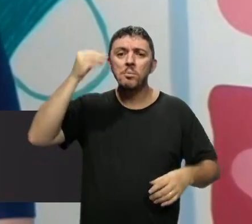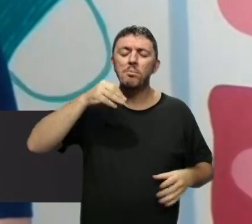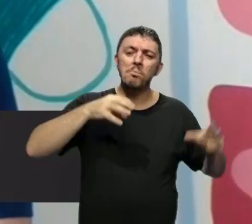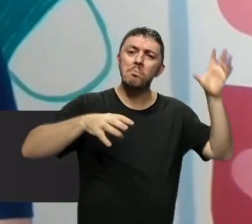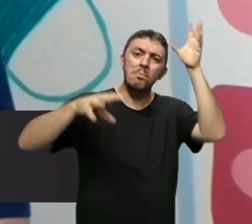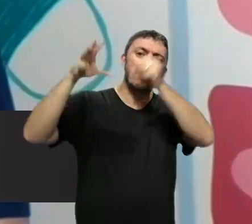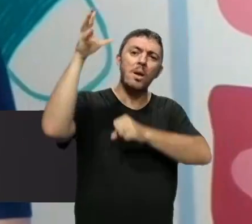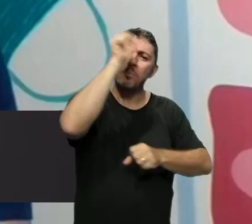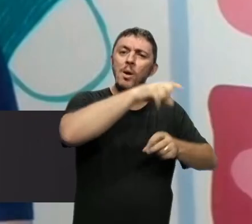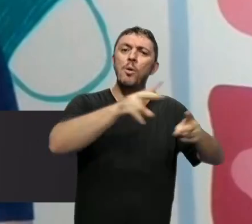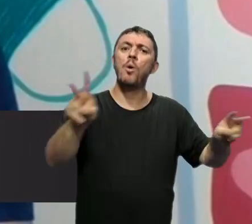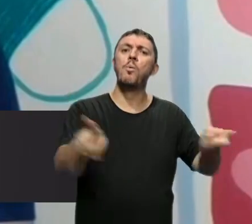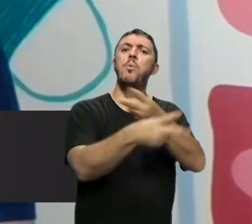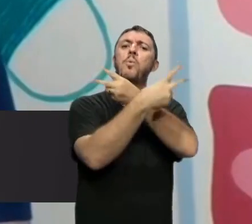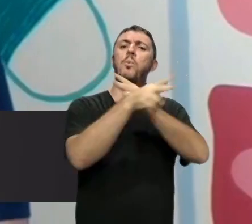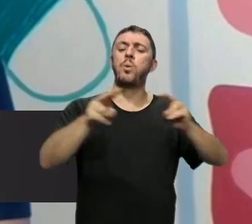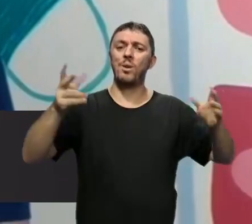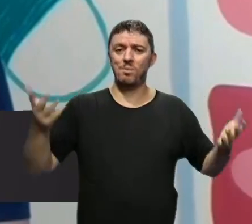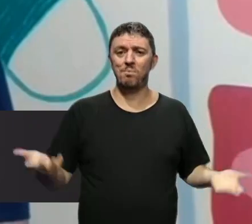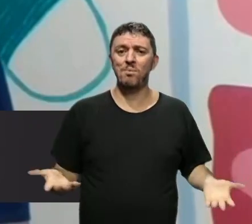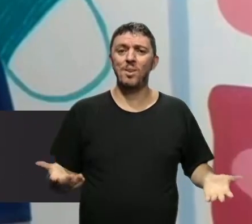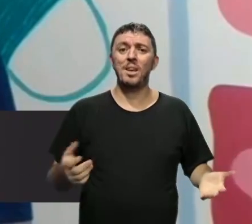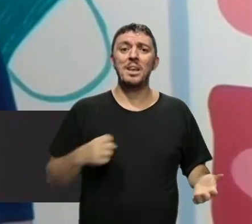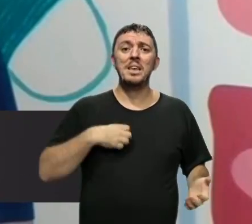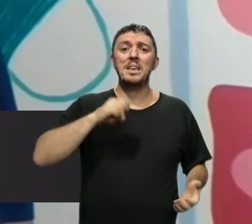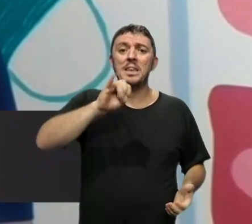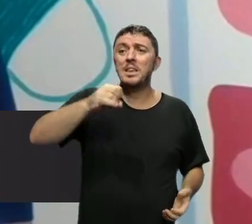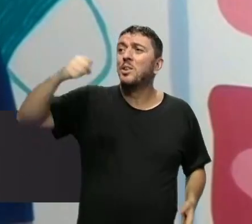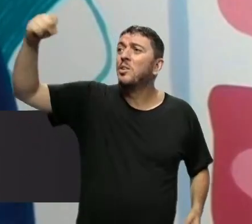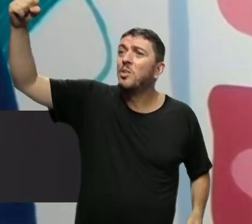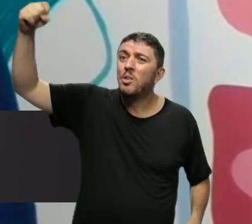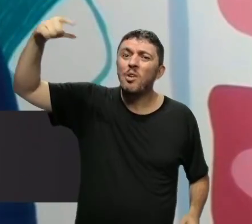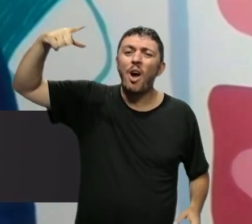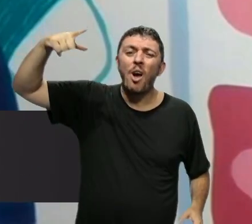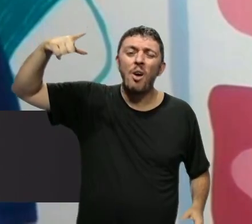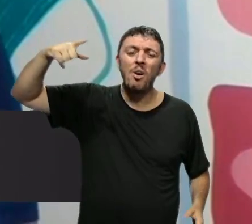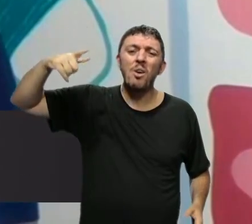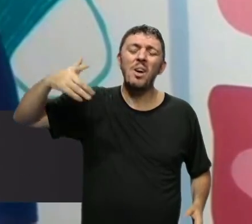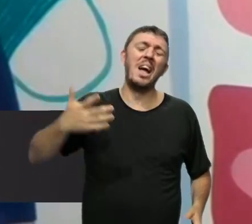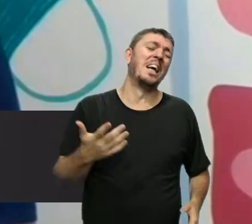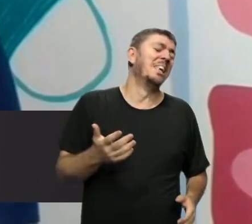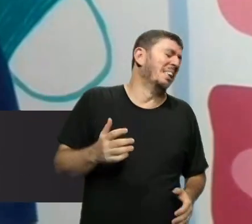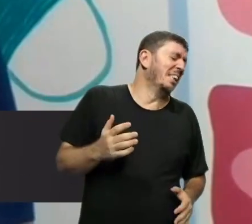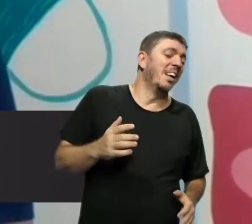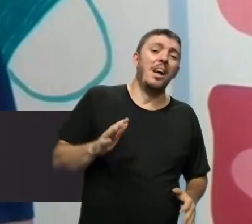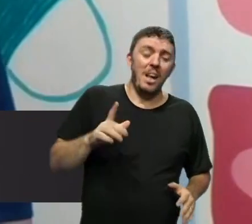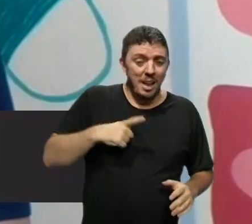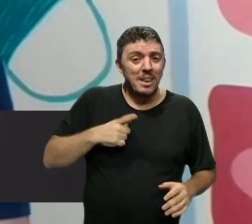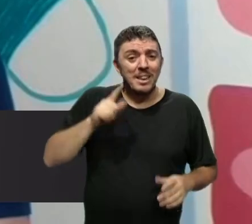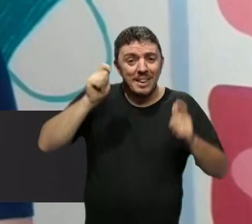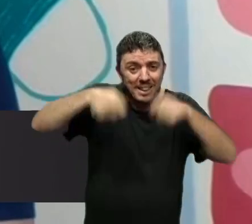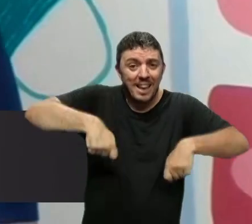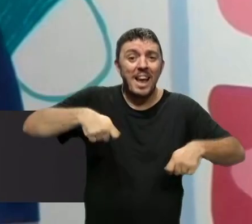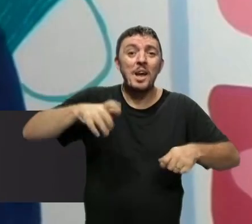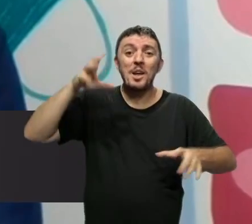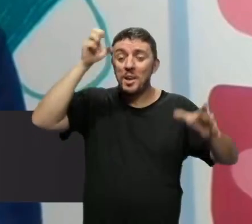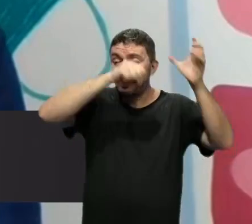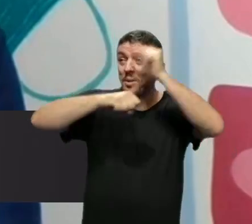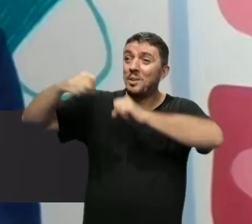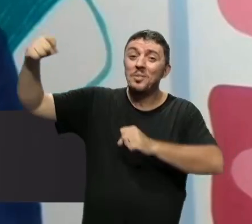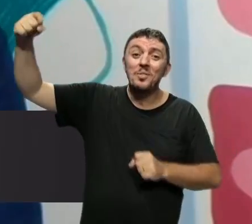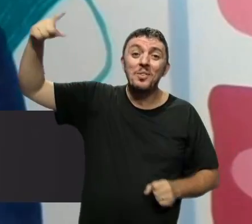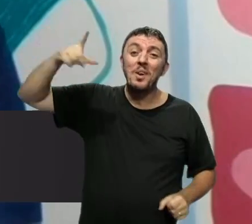gente pode aprender com o vento. Se está sol, é porque está sol. Que boas experiências a